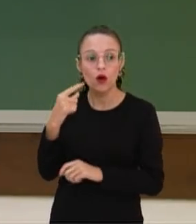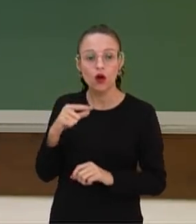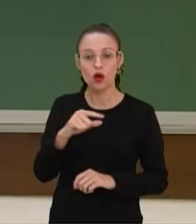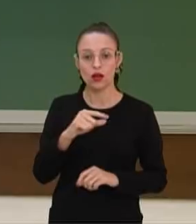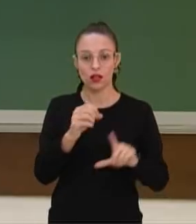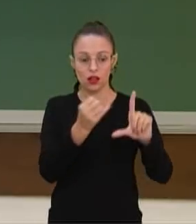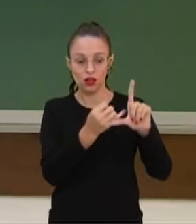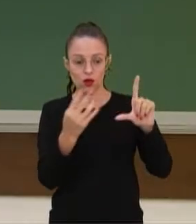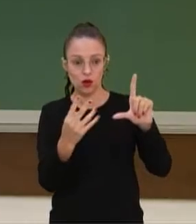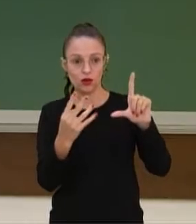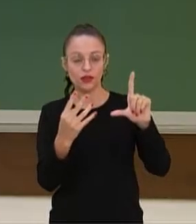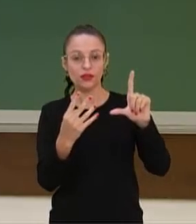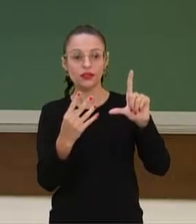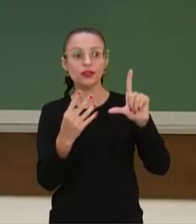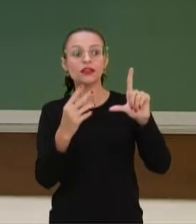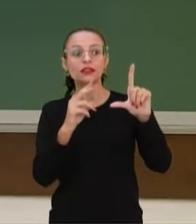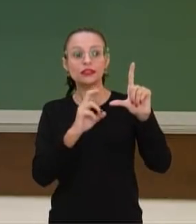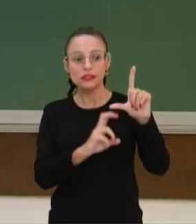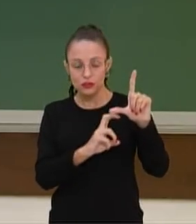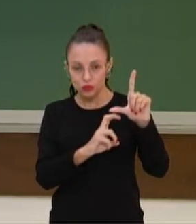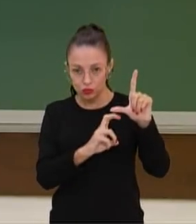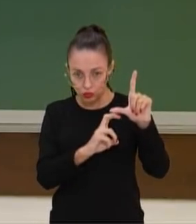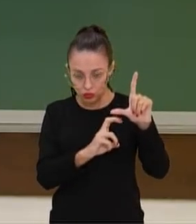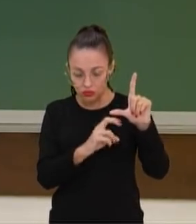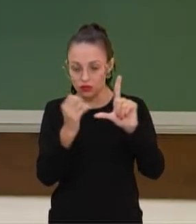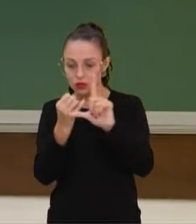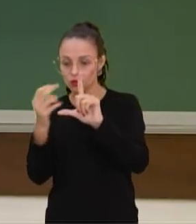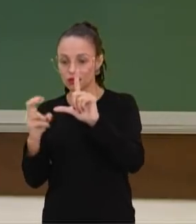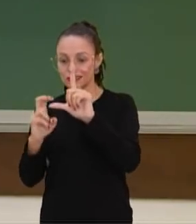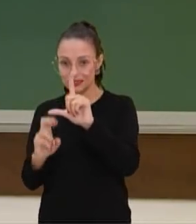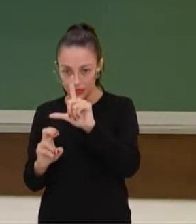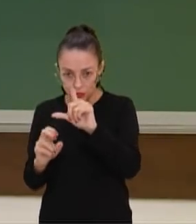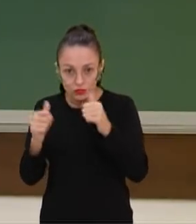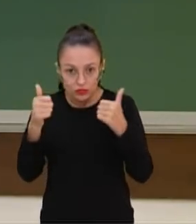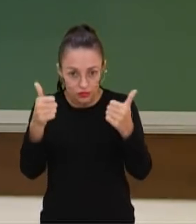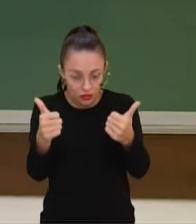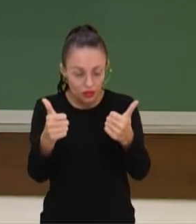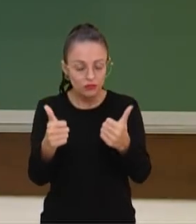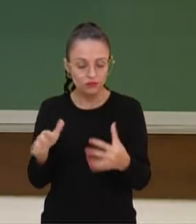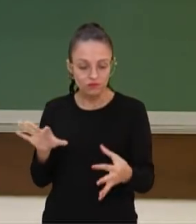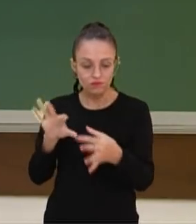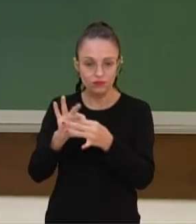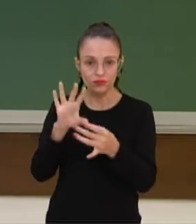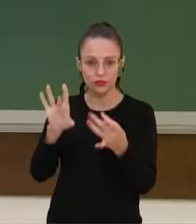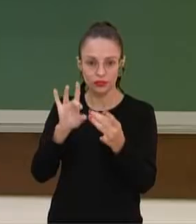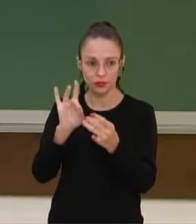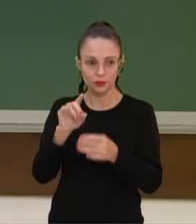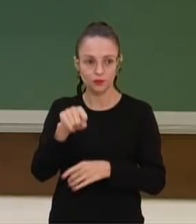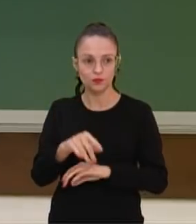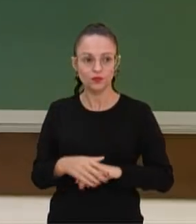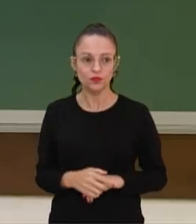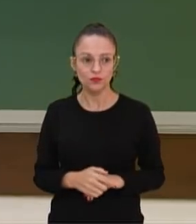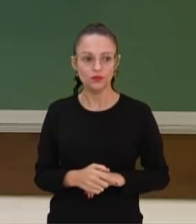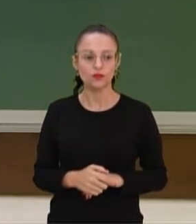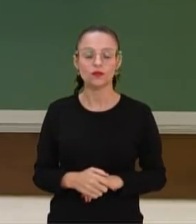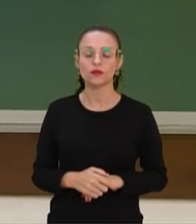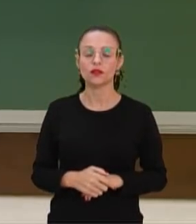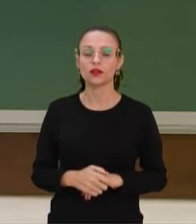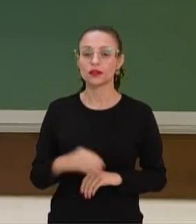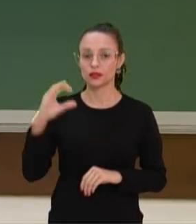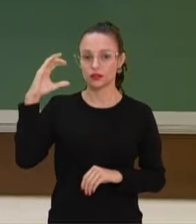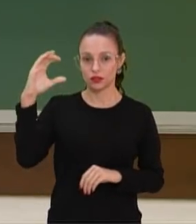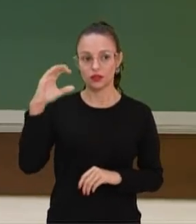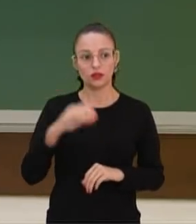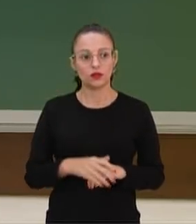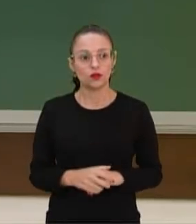de 2x na base 5, aqui log de 8 na base 5, beleza? Para aplicar o caso especial. No item